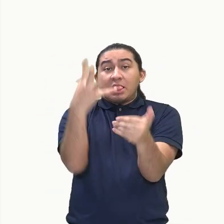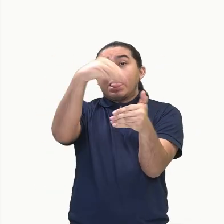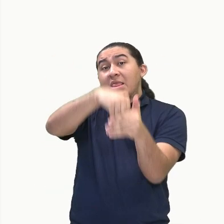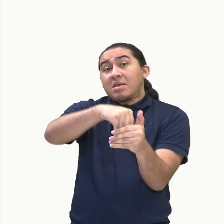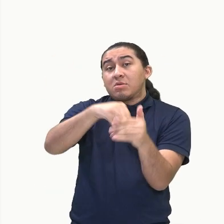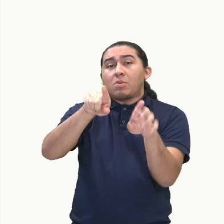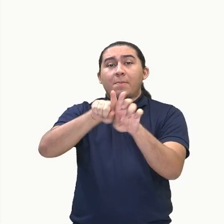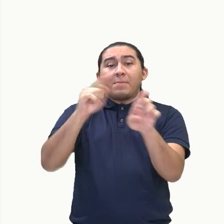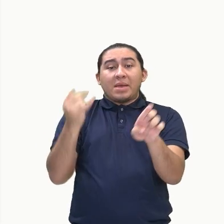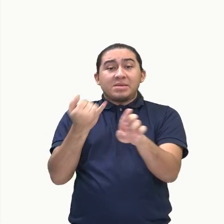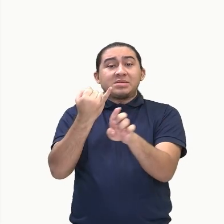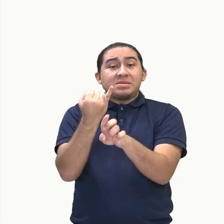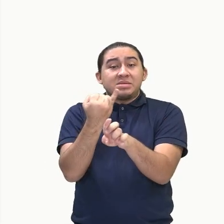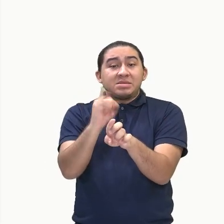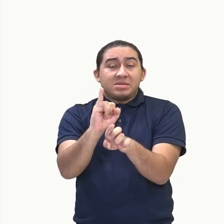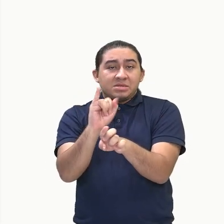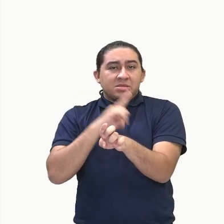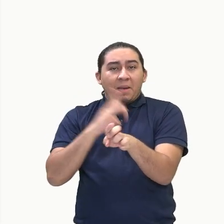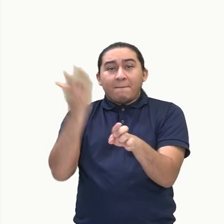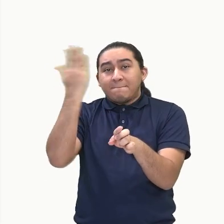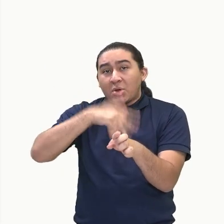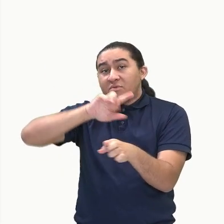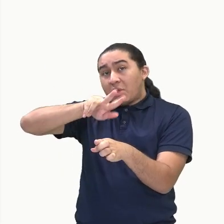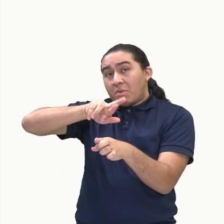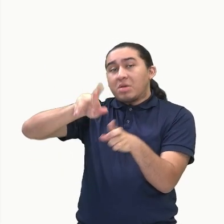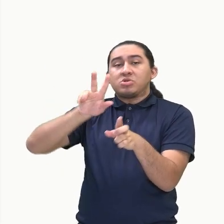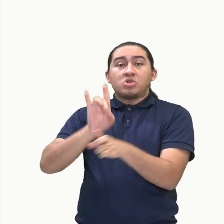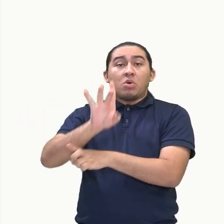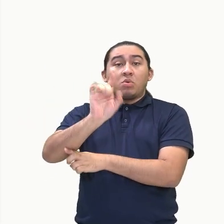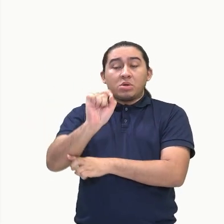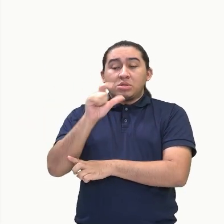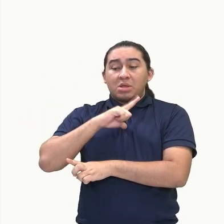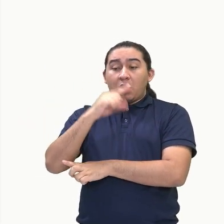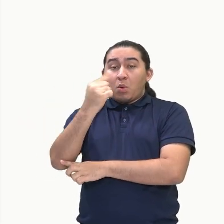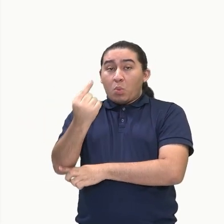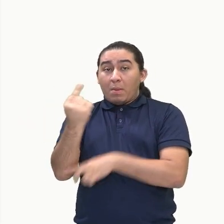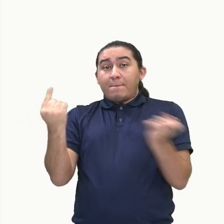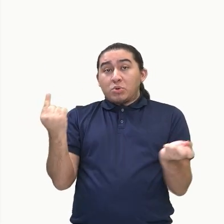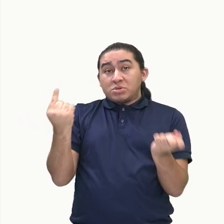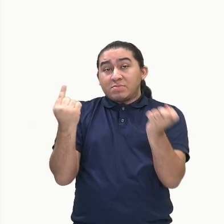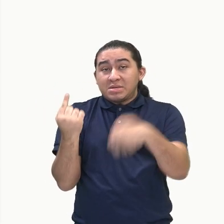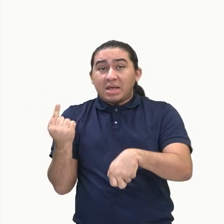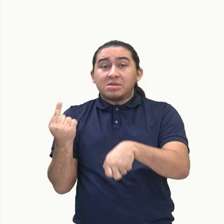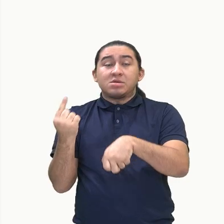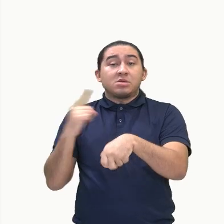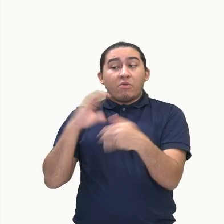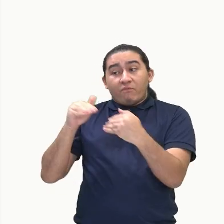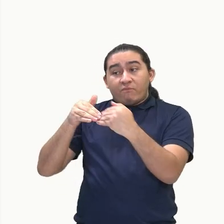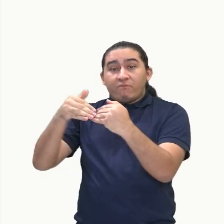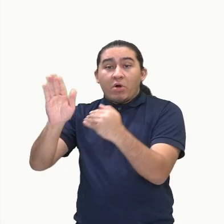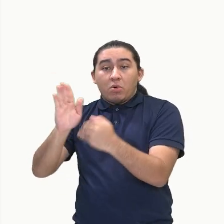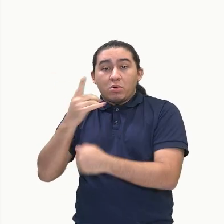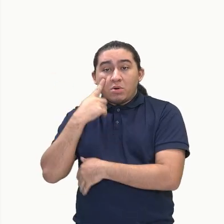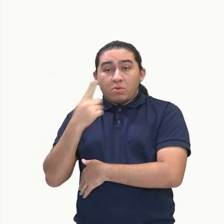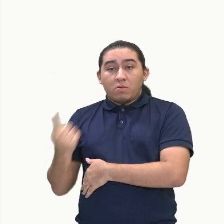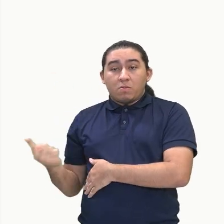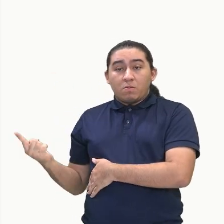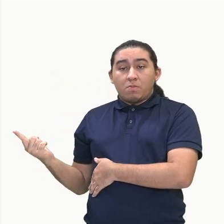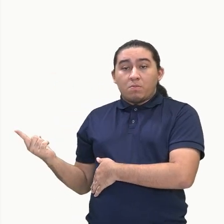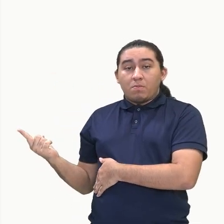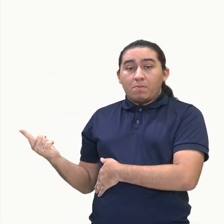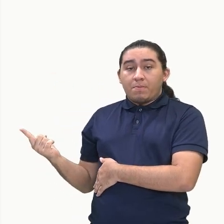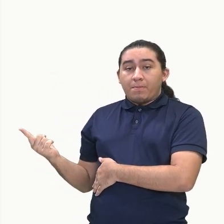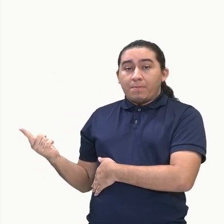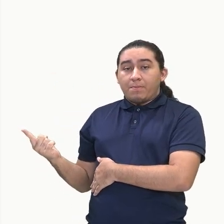não são convexos, né, eu só preciso de apenas um caso. Então, essa reta aqui ó, já satisfaz. Essa